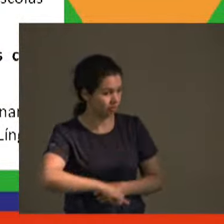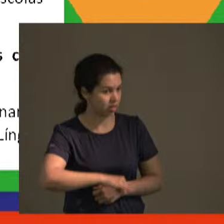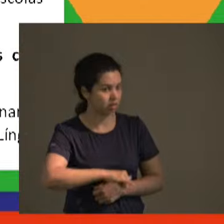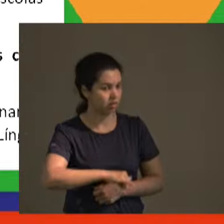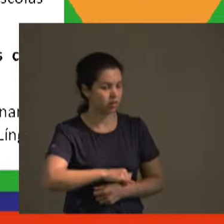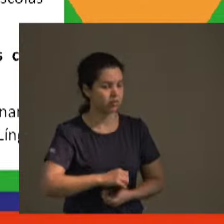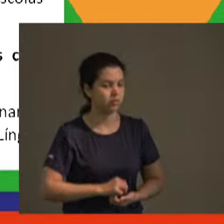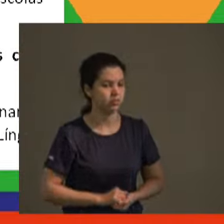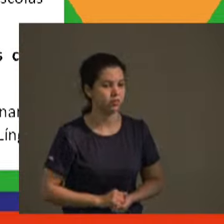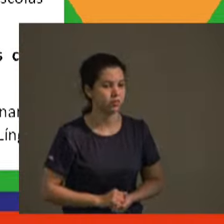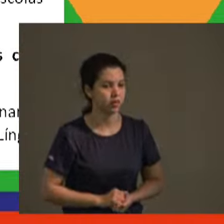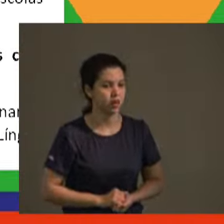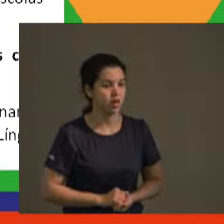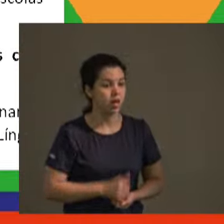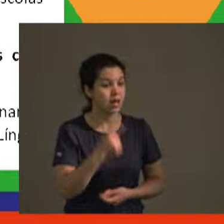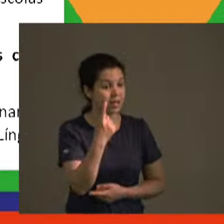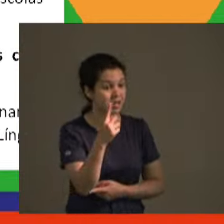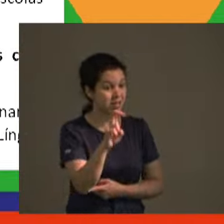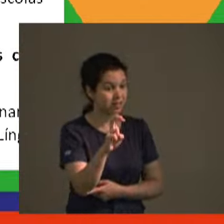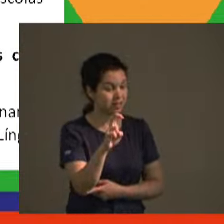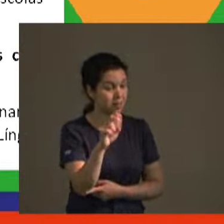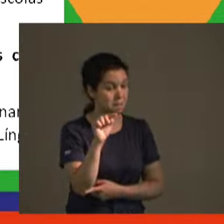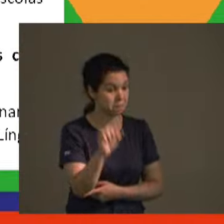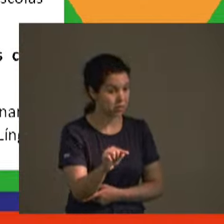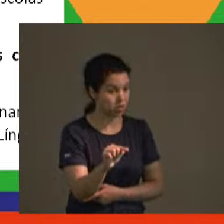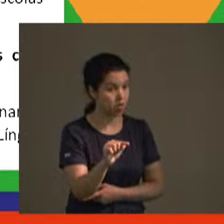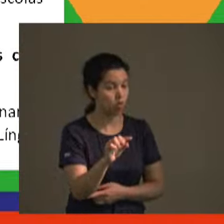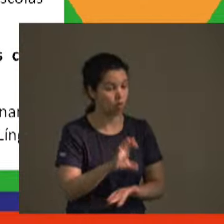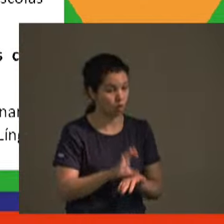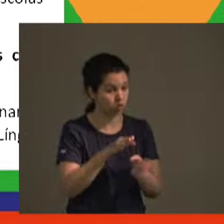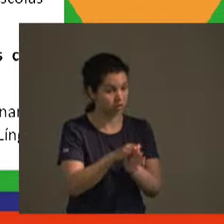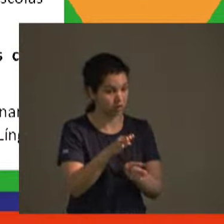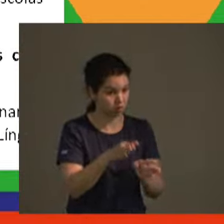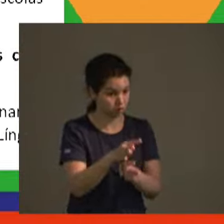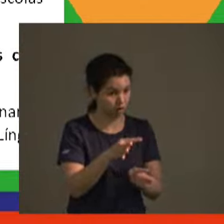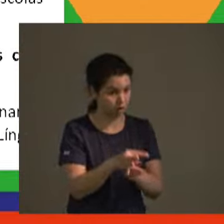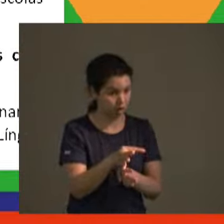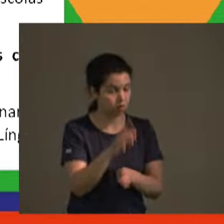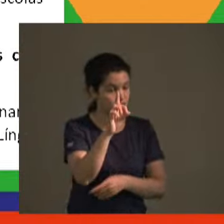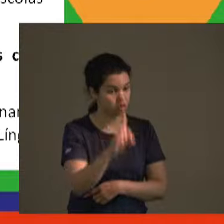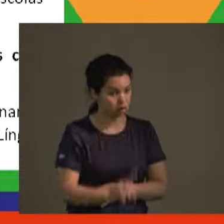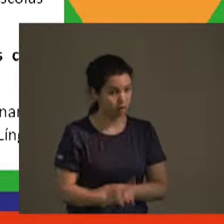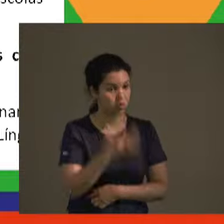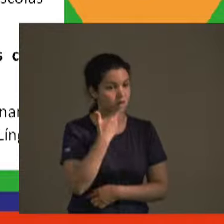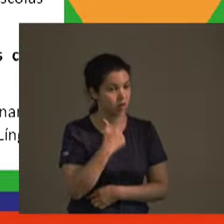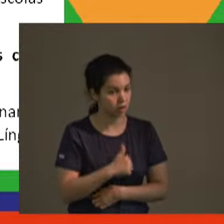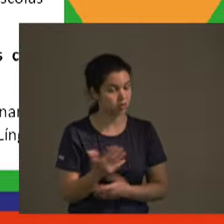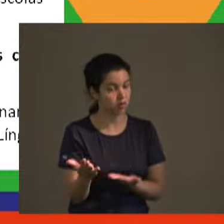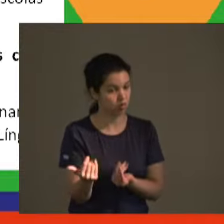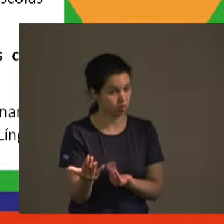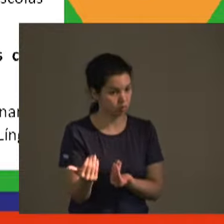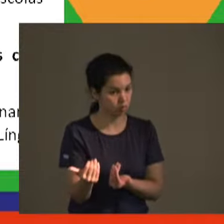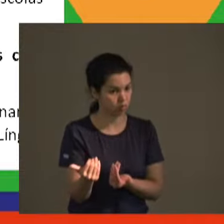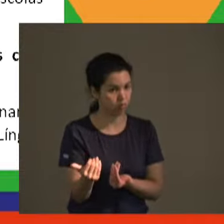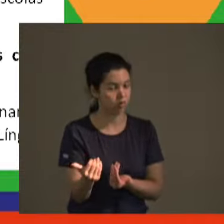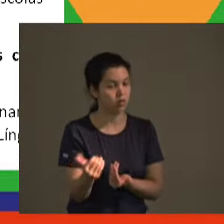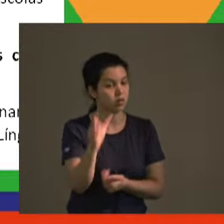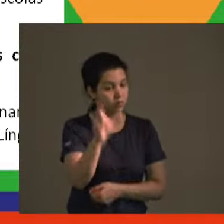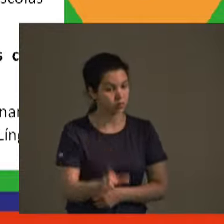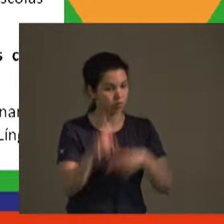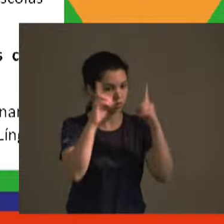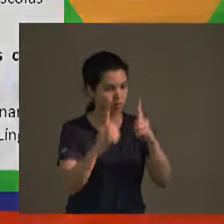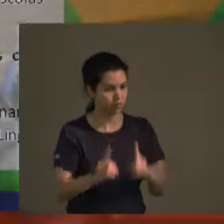mil conselheiros tutelares na temática da promoção de direitos da criança e do adolescente com deficiência. Gente, os